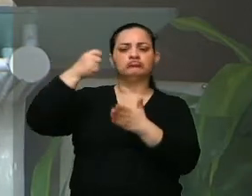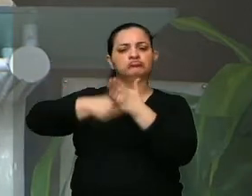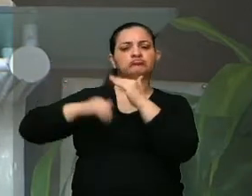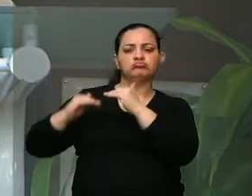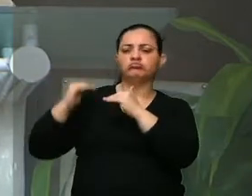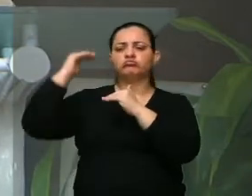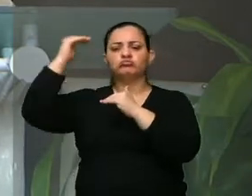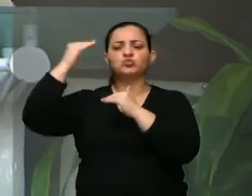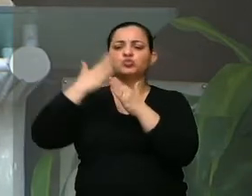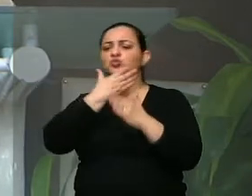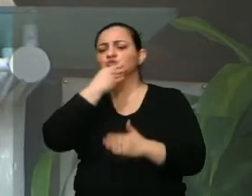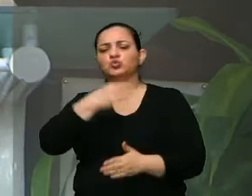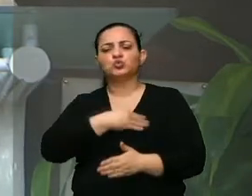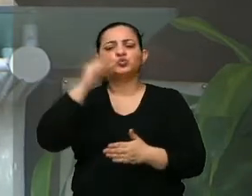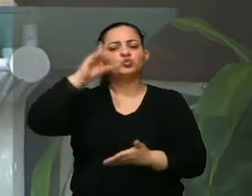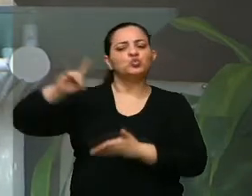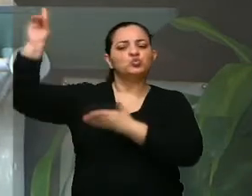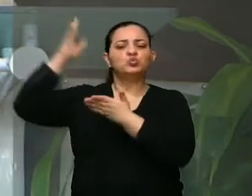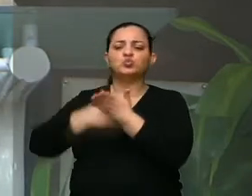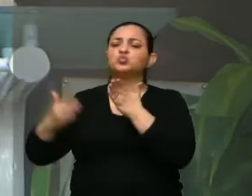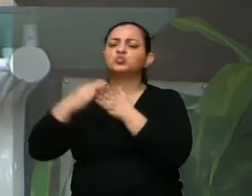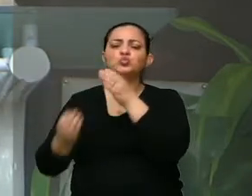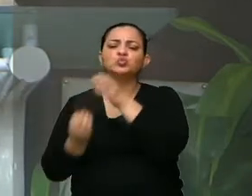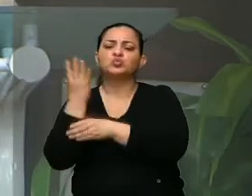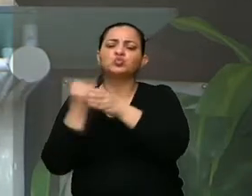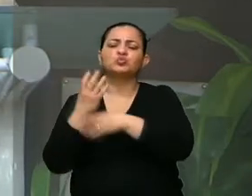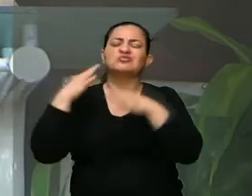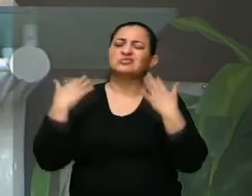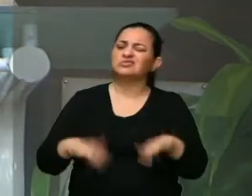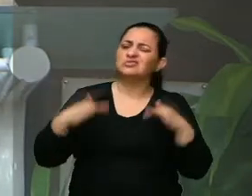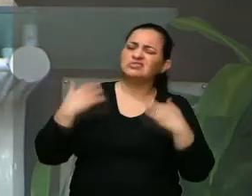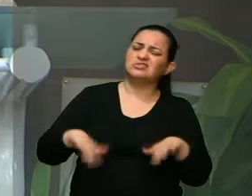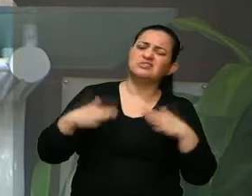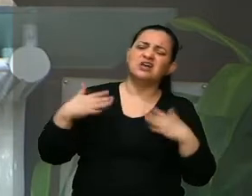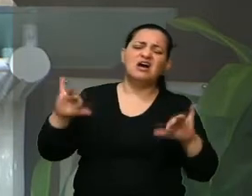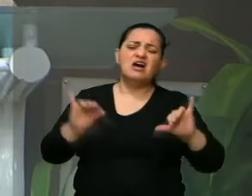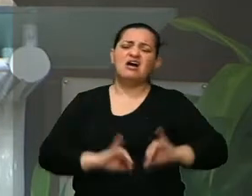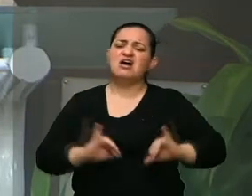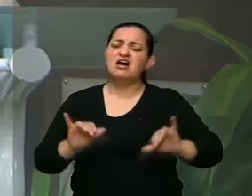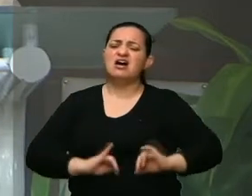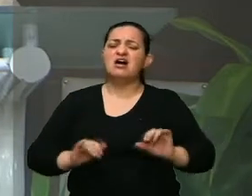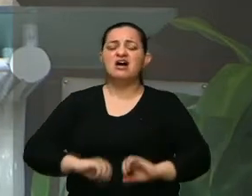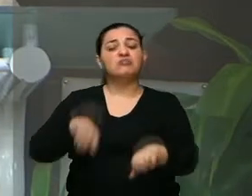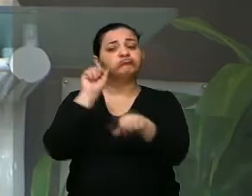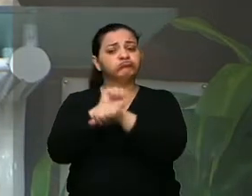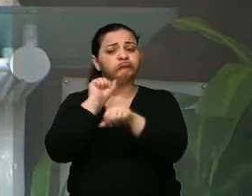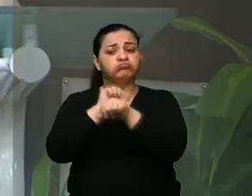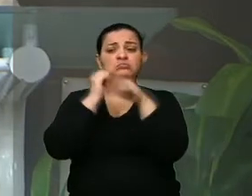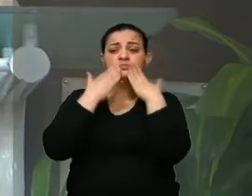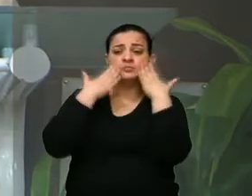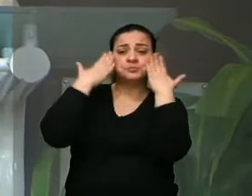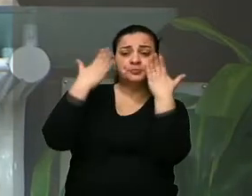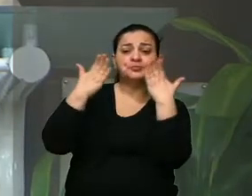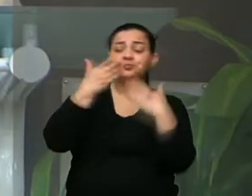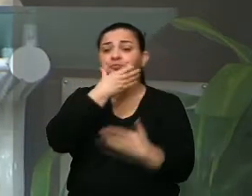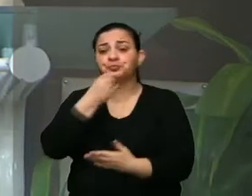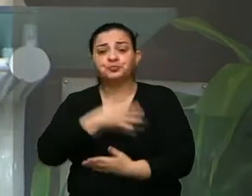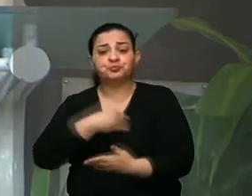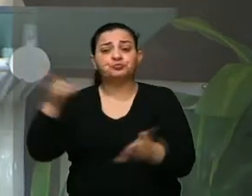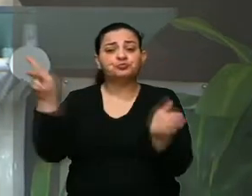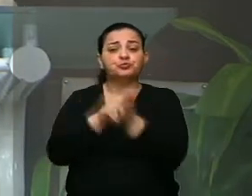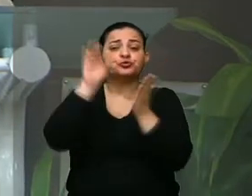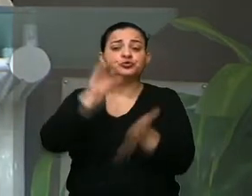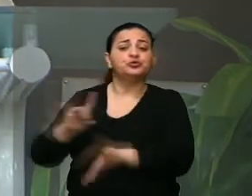deus toda a criação está gemendo esperando pelas manifestações dos filhos de deus